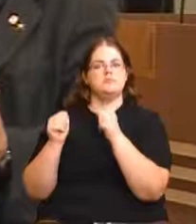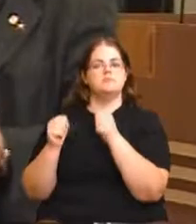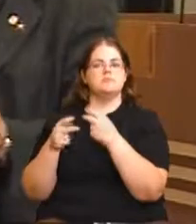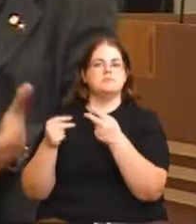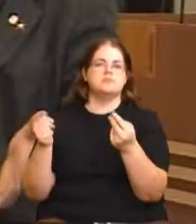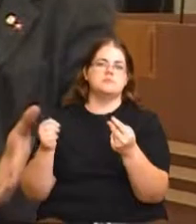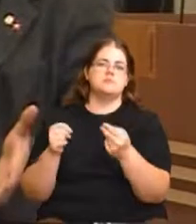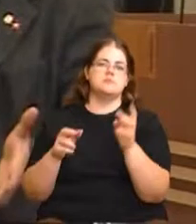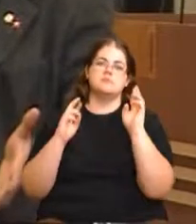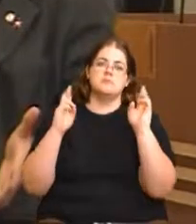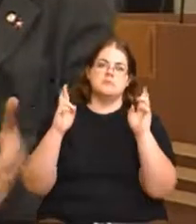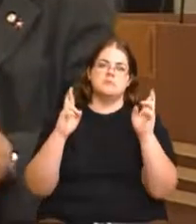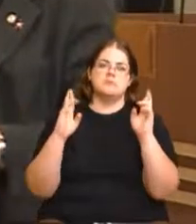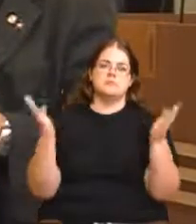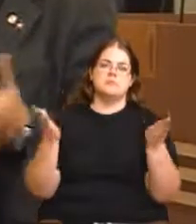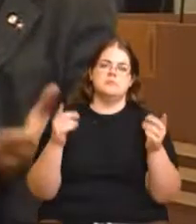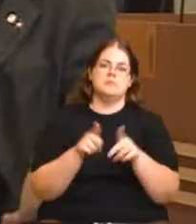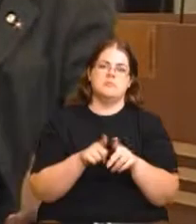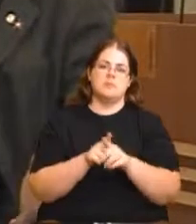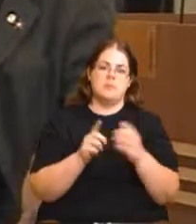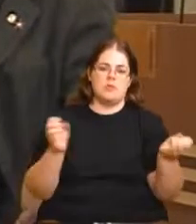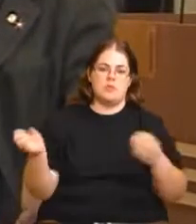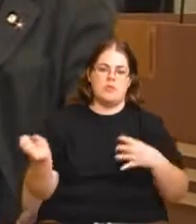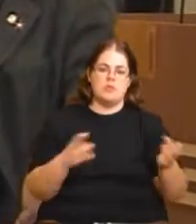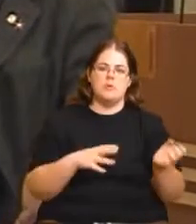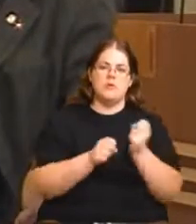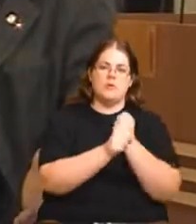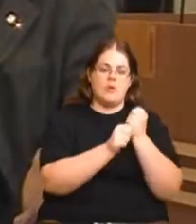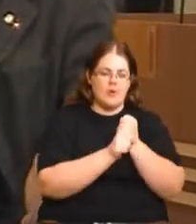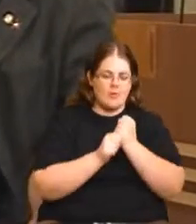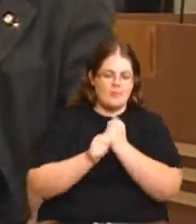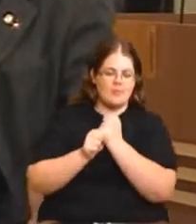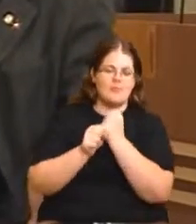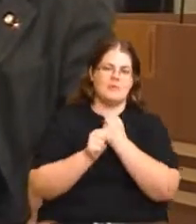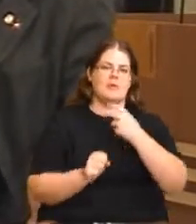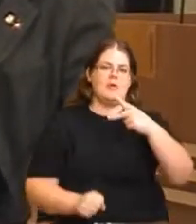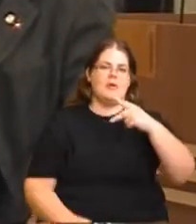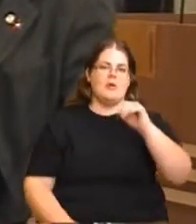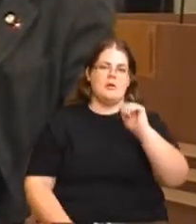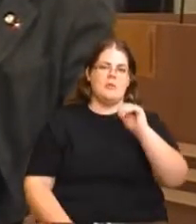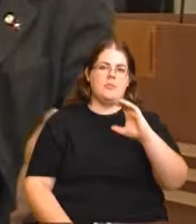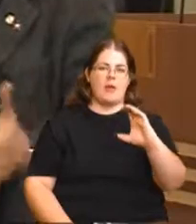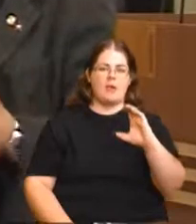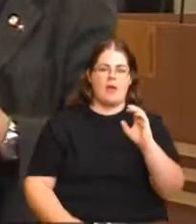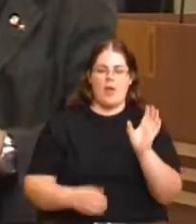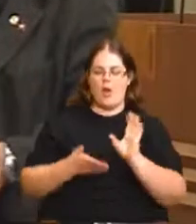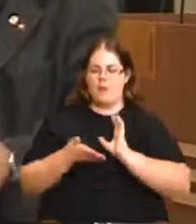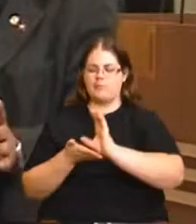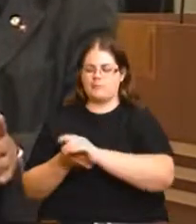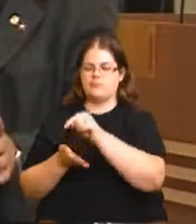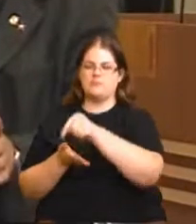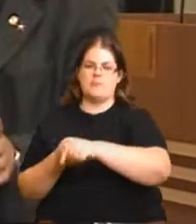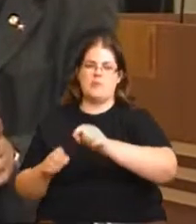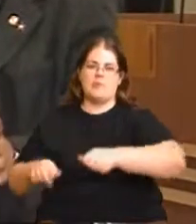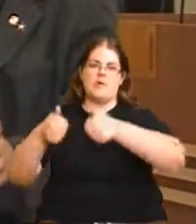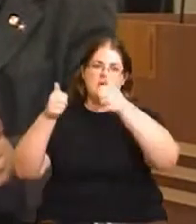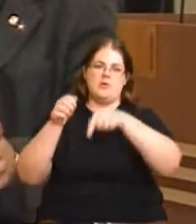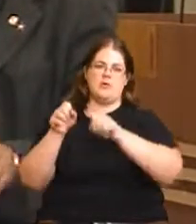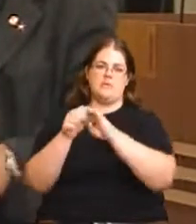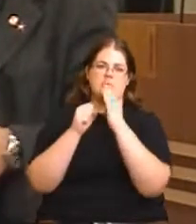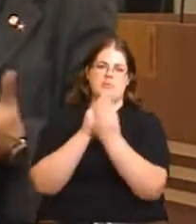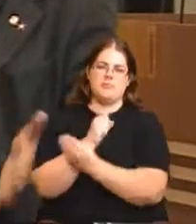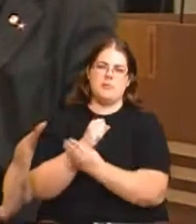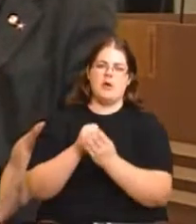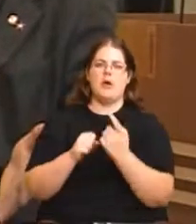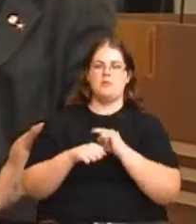que dentro das possibilidades, a esperança agora que essas novas obras do PAC que estão anunciadas lá, possa, enfim, sair do papel